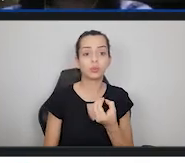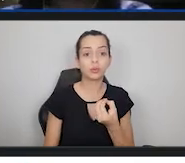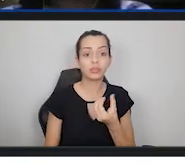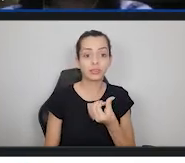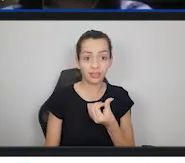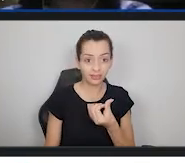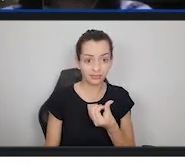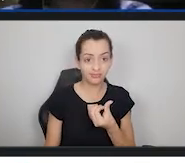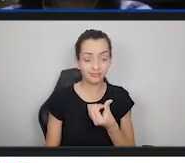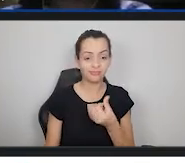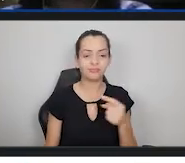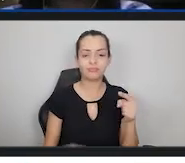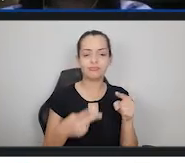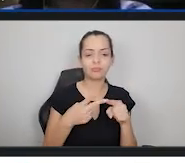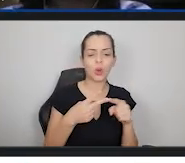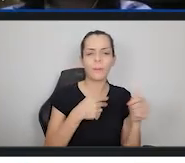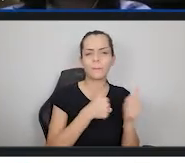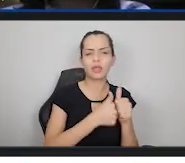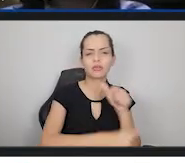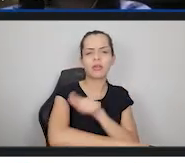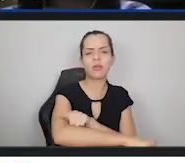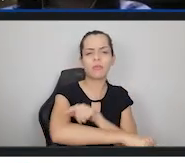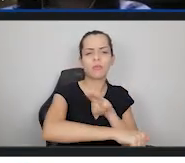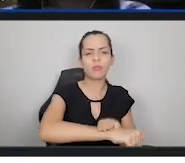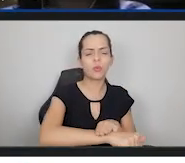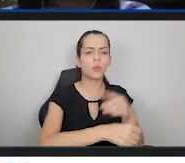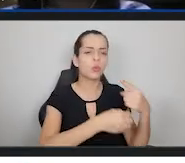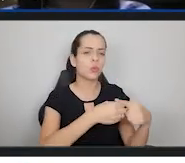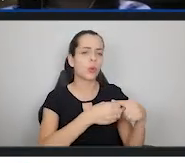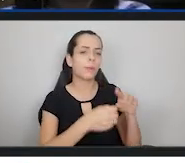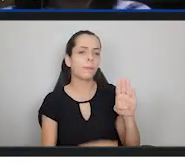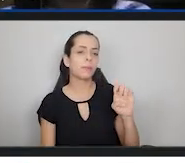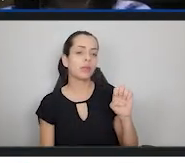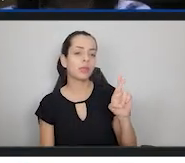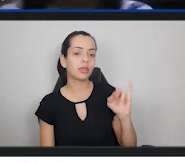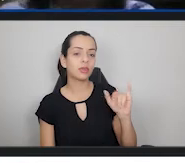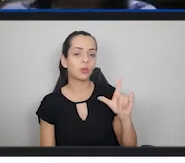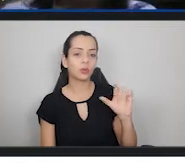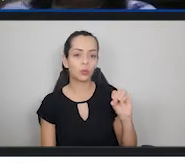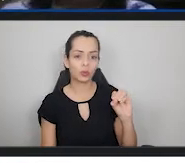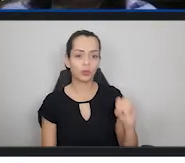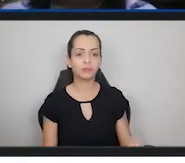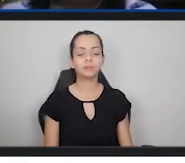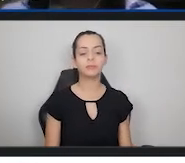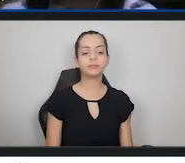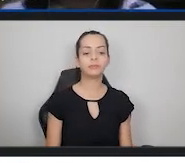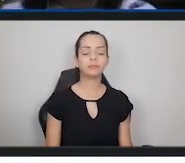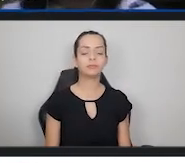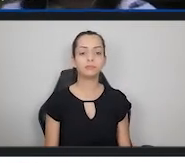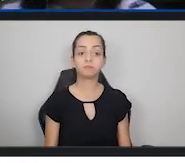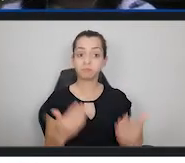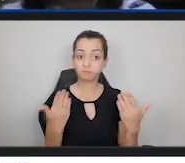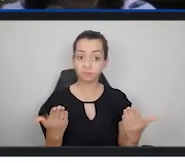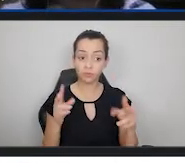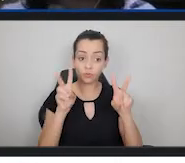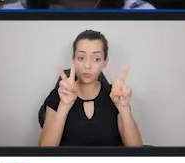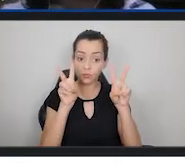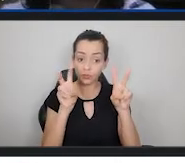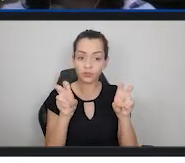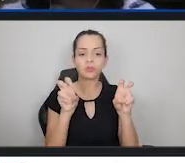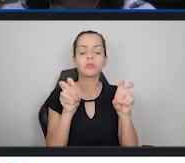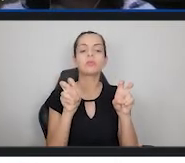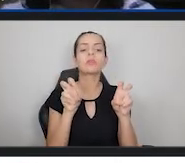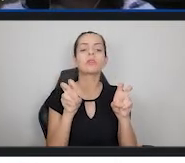fica em Três Marias, Irapé na divisa Gromogol e dos municípios de Gromogol e Berilo.